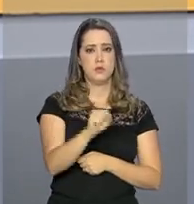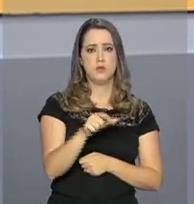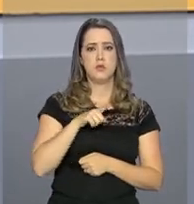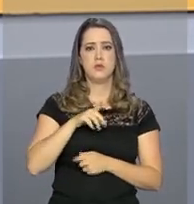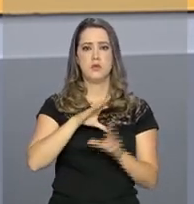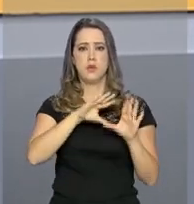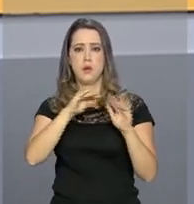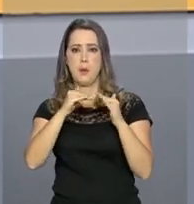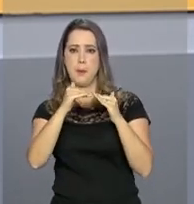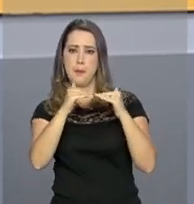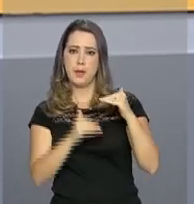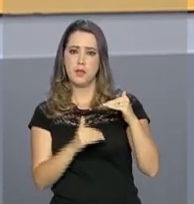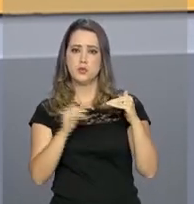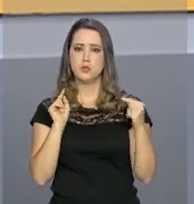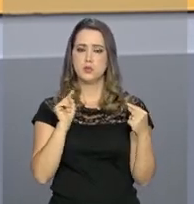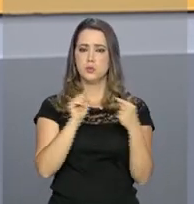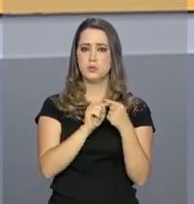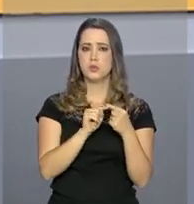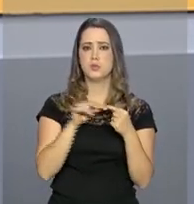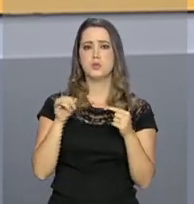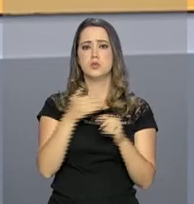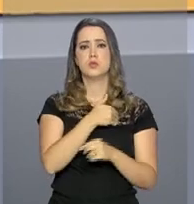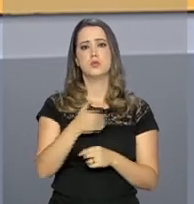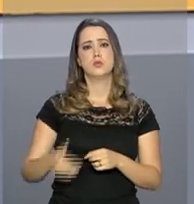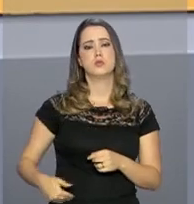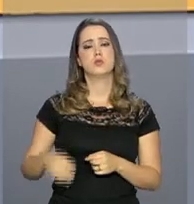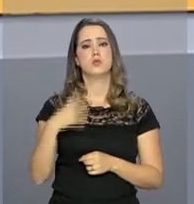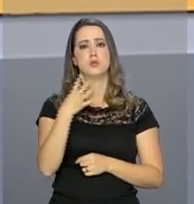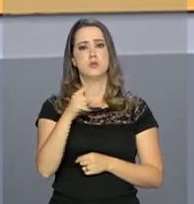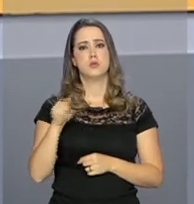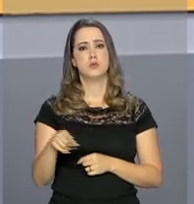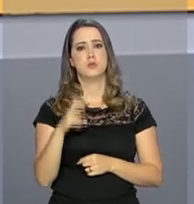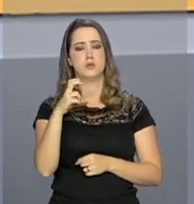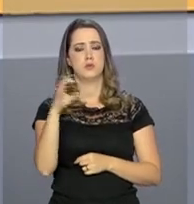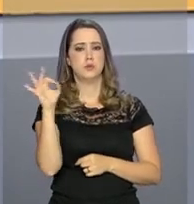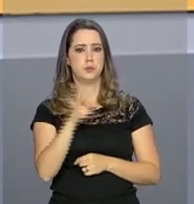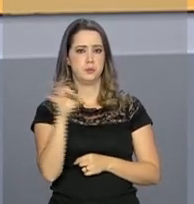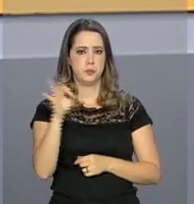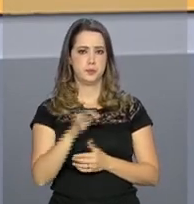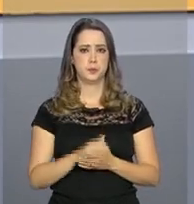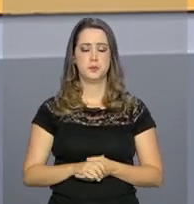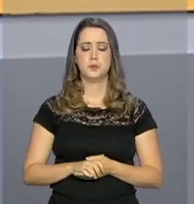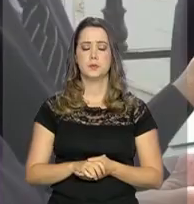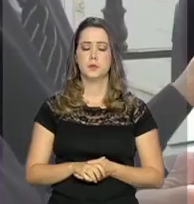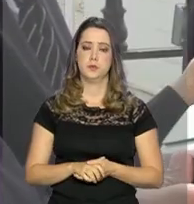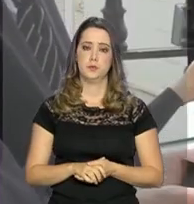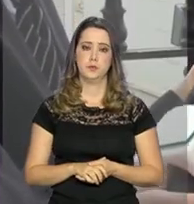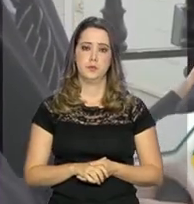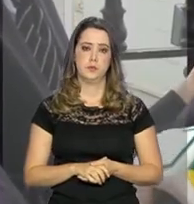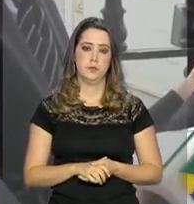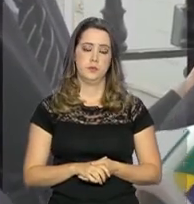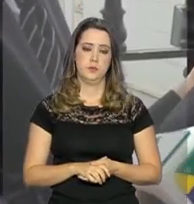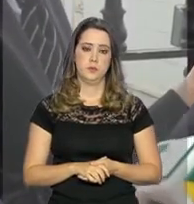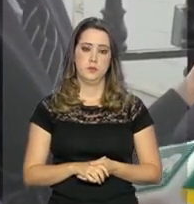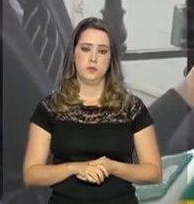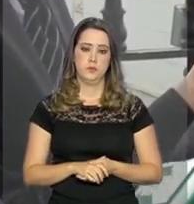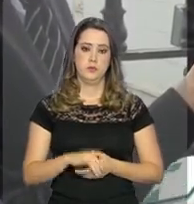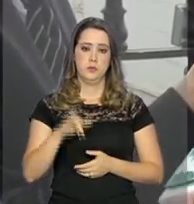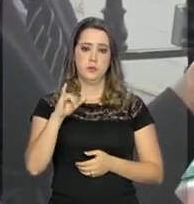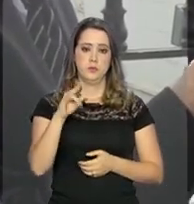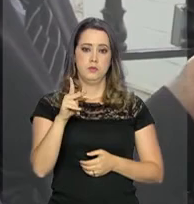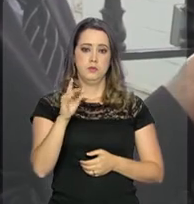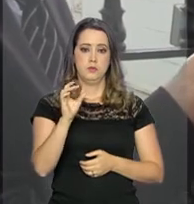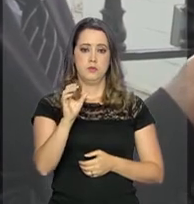2018 deve ficar abaixo da meta estipulada pelo governo, que é de 4,5%. O IPCA 15